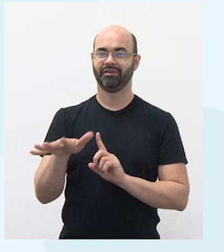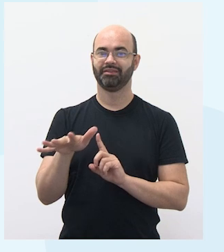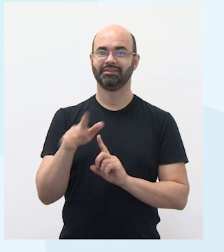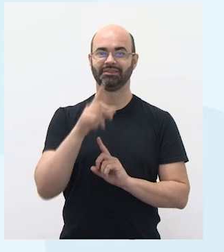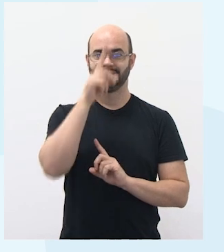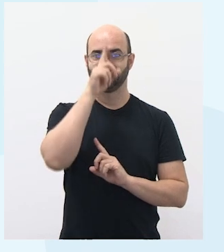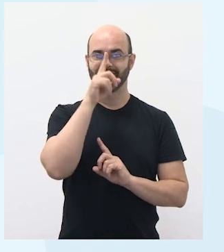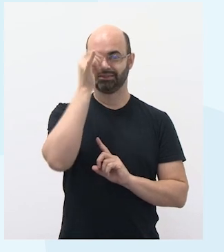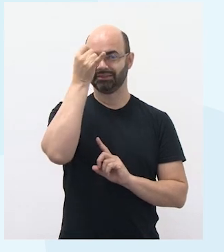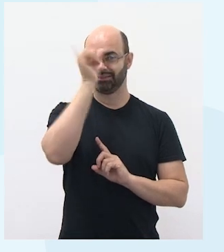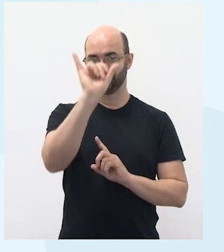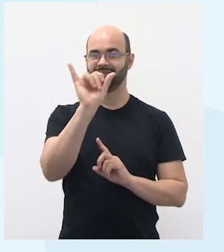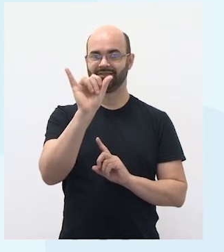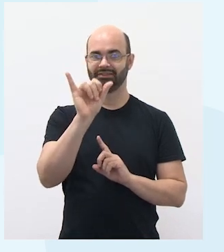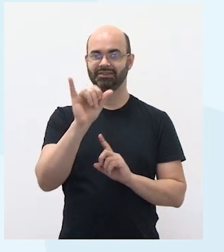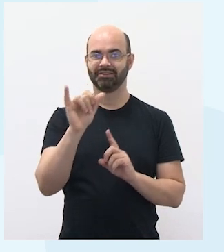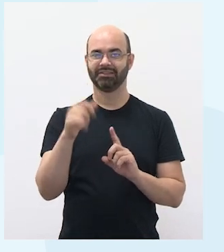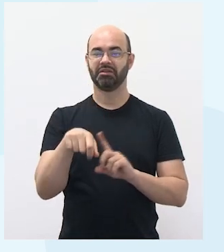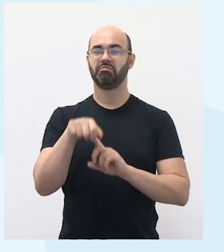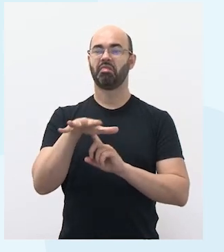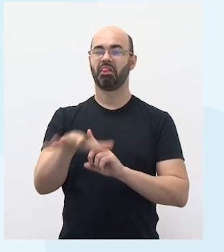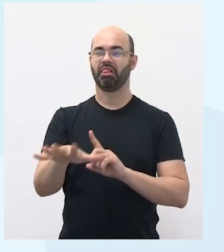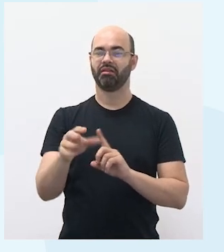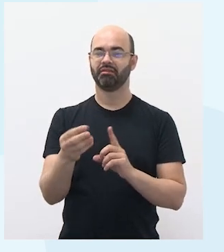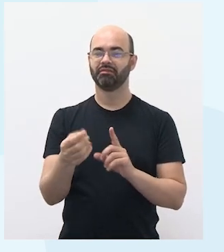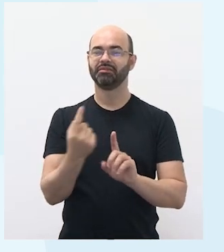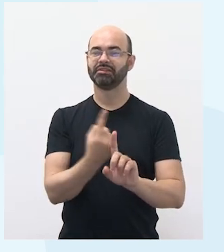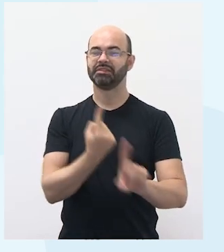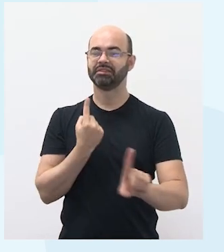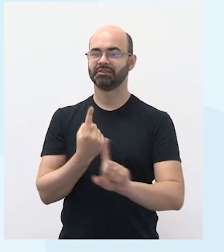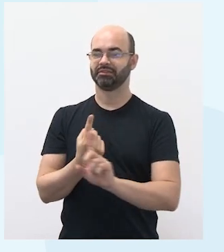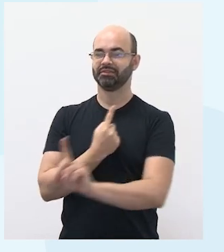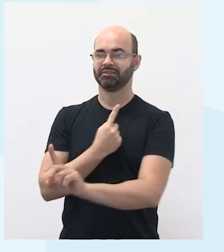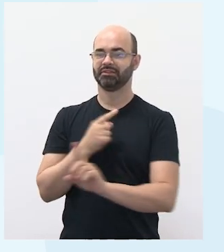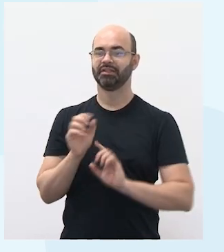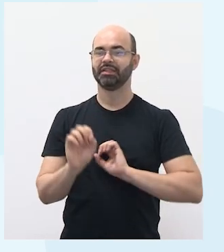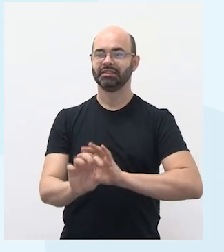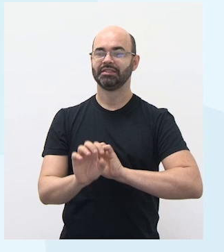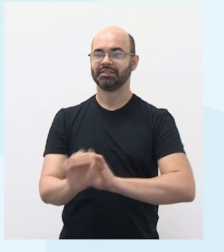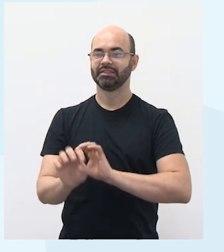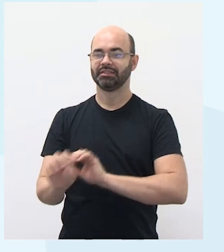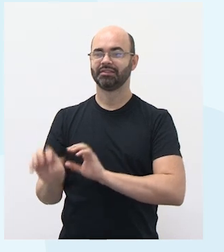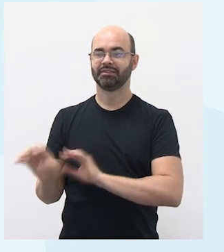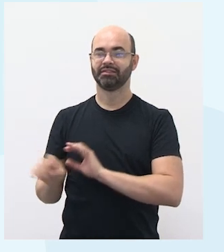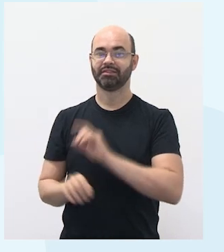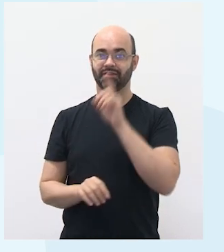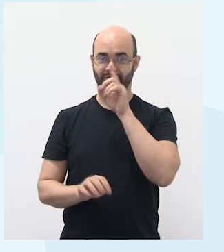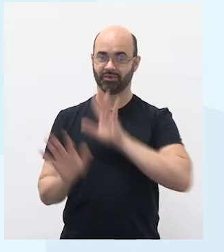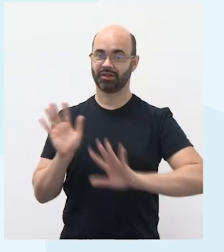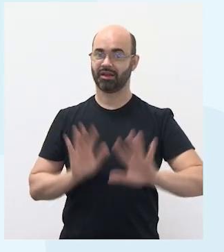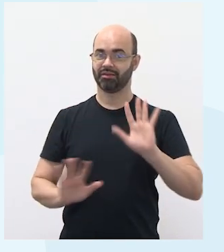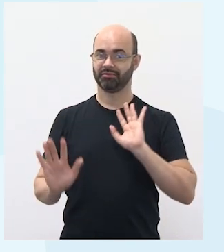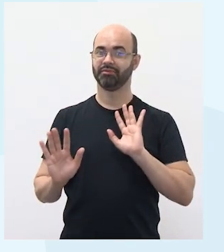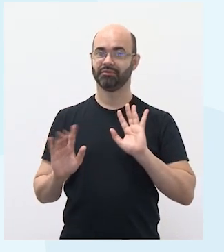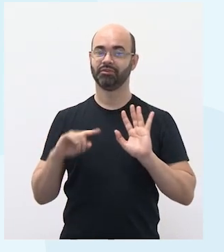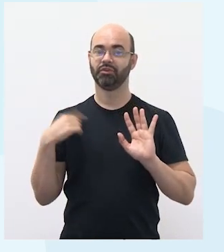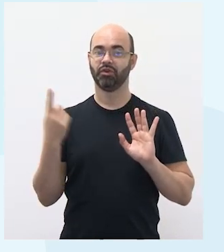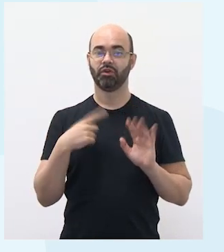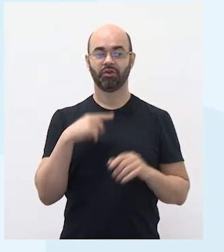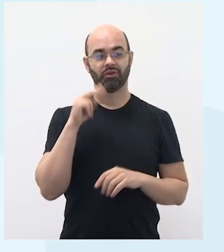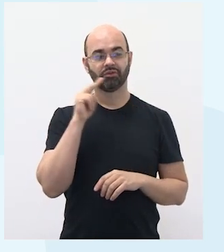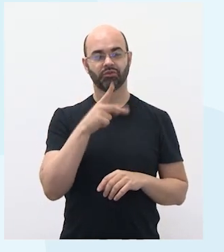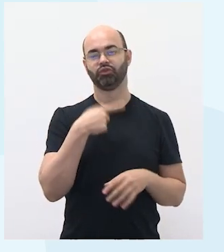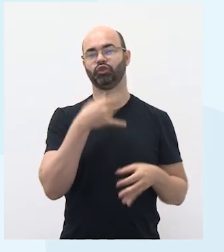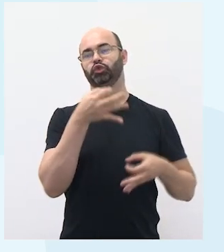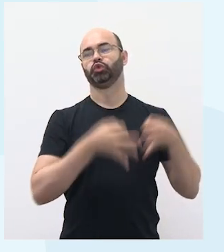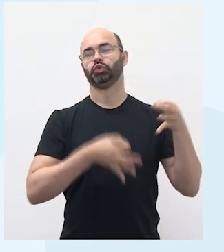questões que nos afastam do outro, né? O interessante é que nós tenhamos um olhar isento e sem julgamento